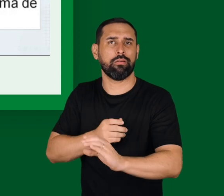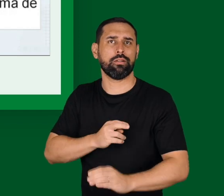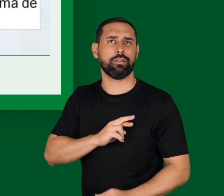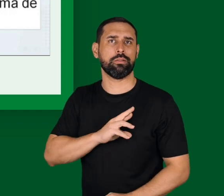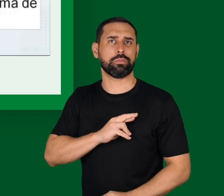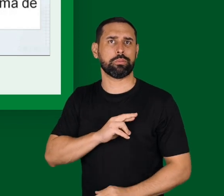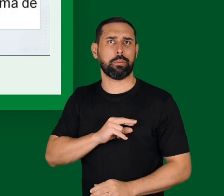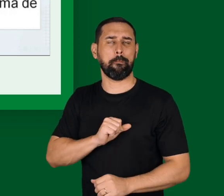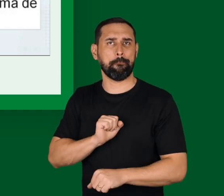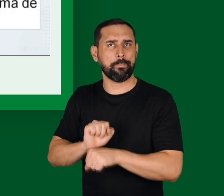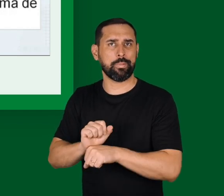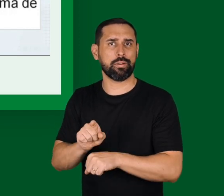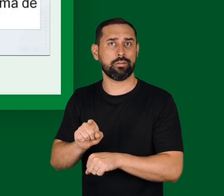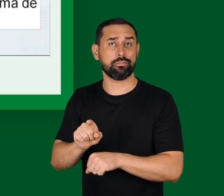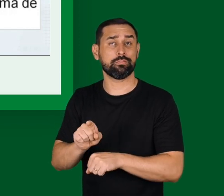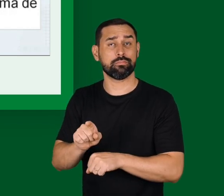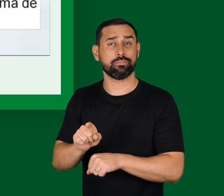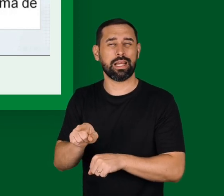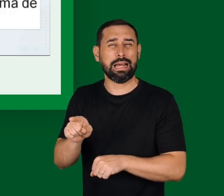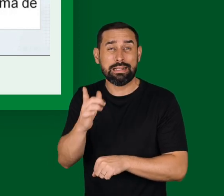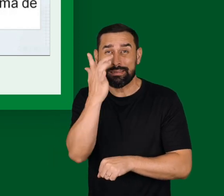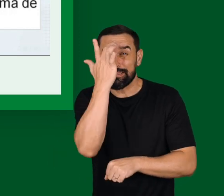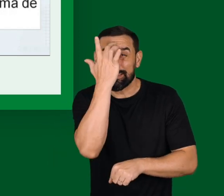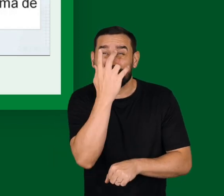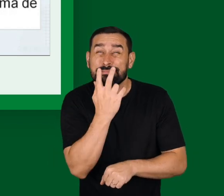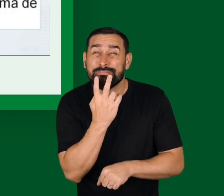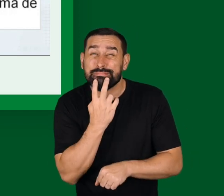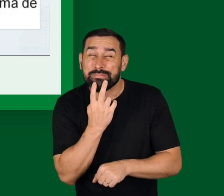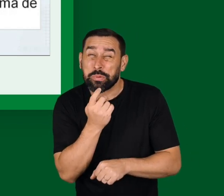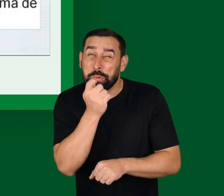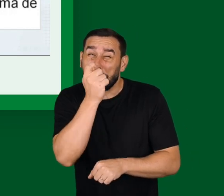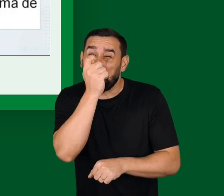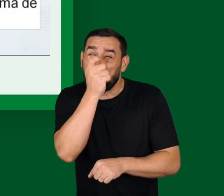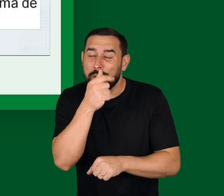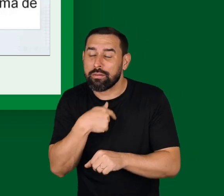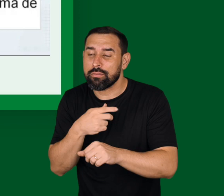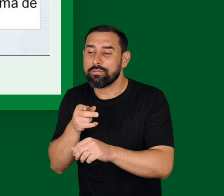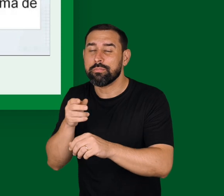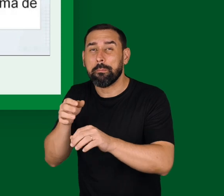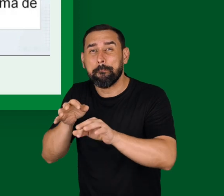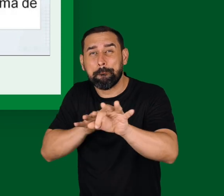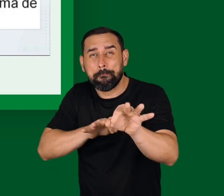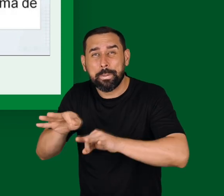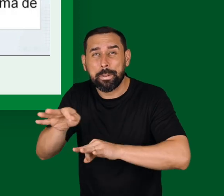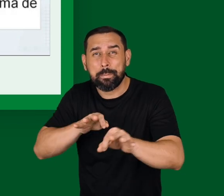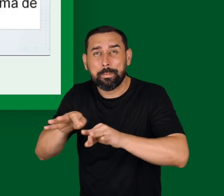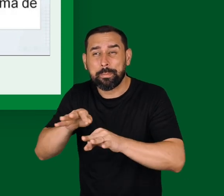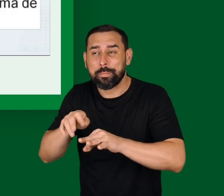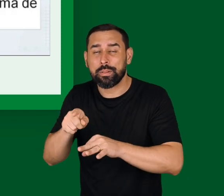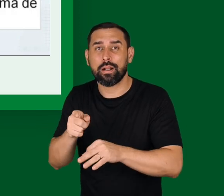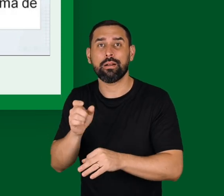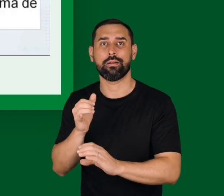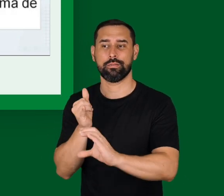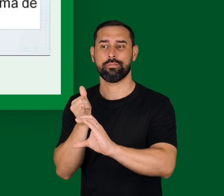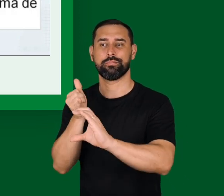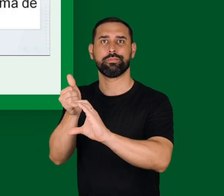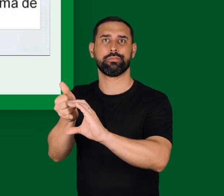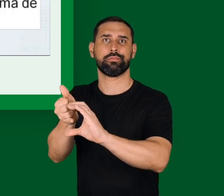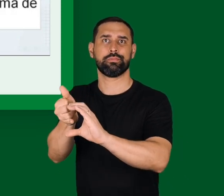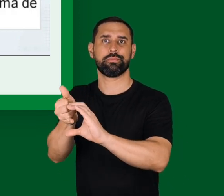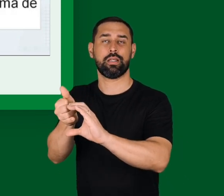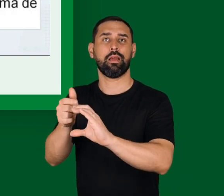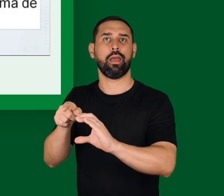em franca parada. Então, essa medicação pré-anestésica, ela está na preparação da intubação,